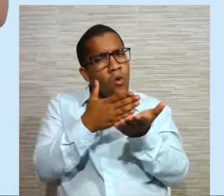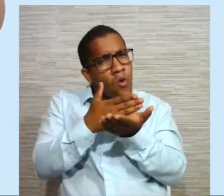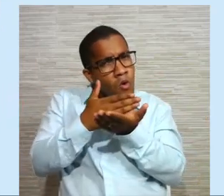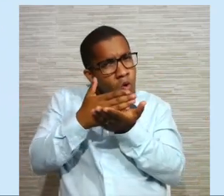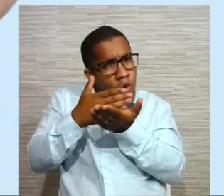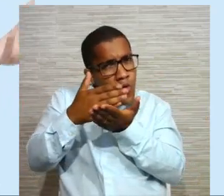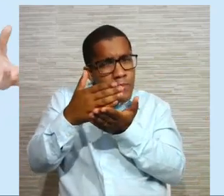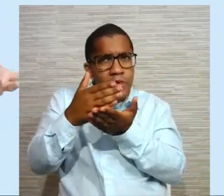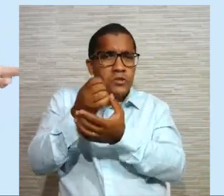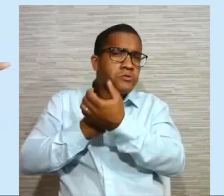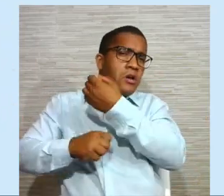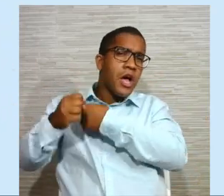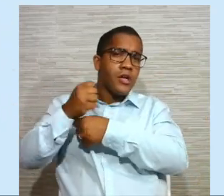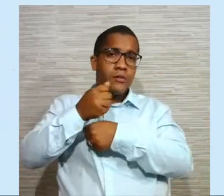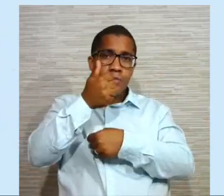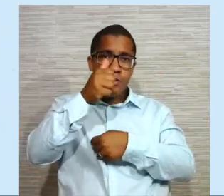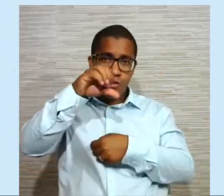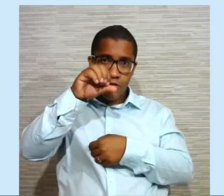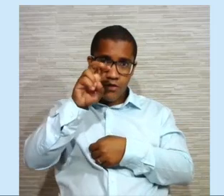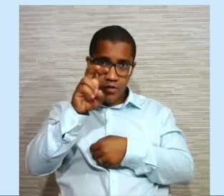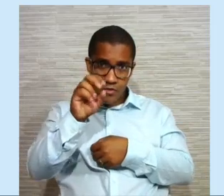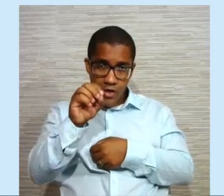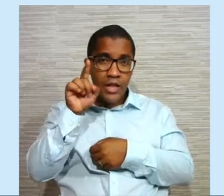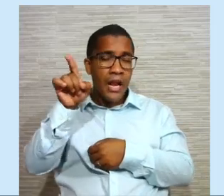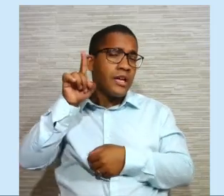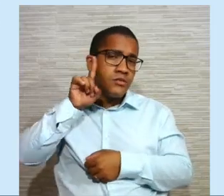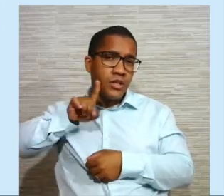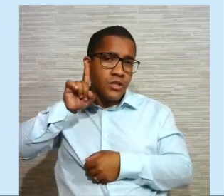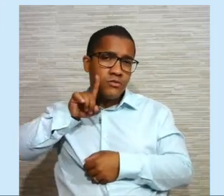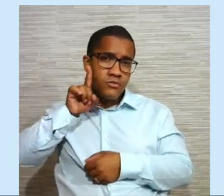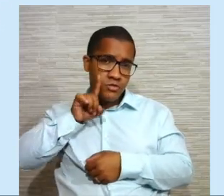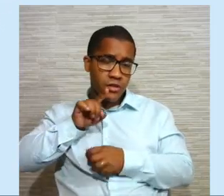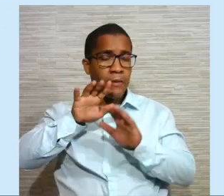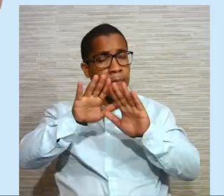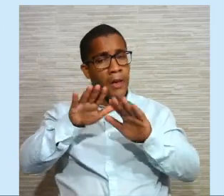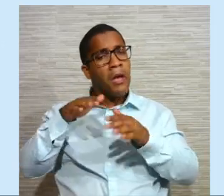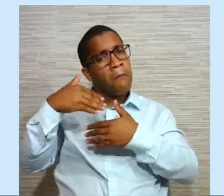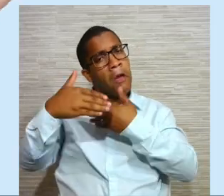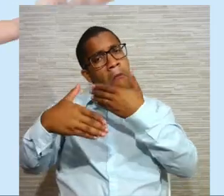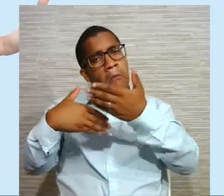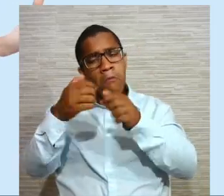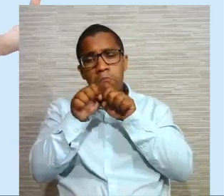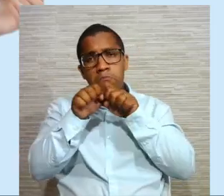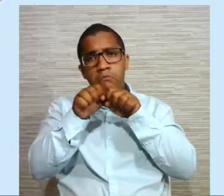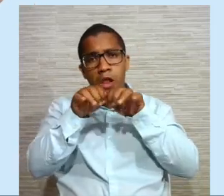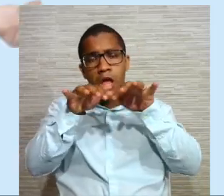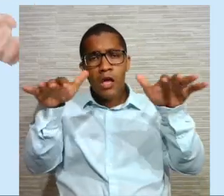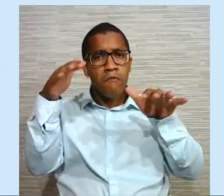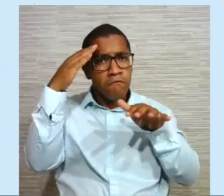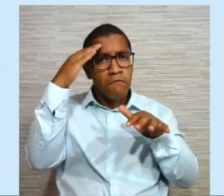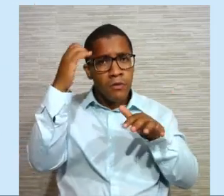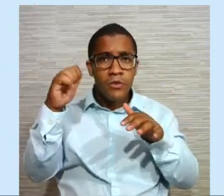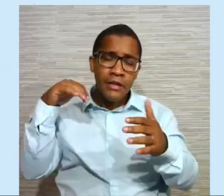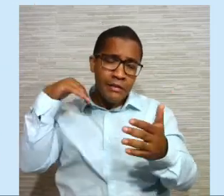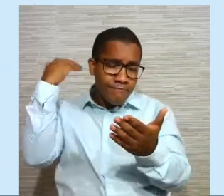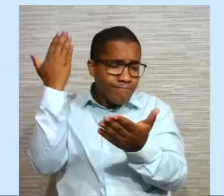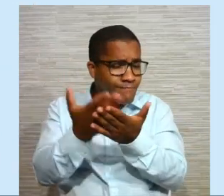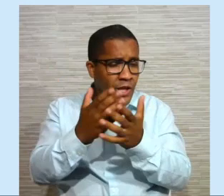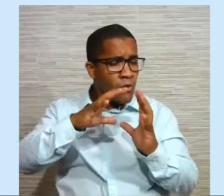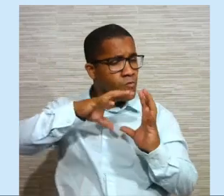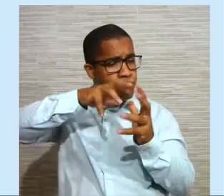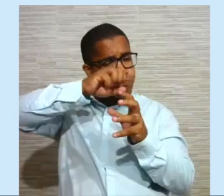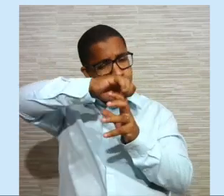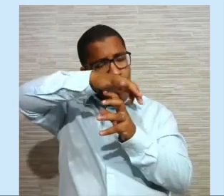atrás, na década de 50, Estados Unidos, mas que fez muito sucesso e ainda faz sucesso no mundo